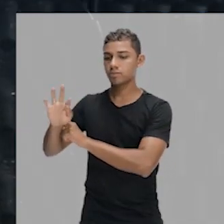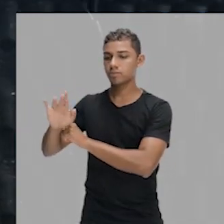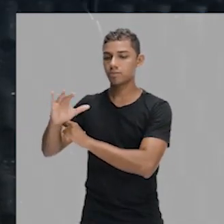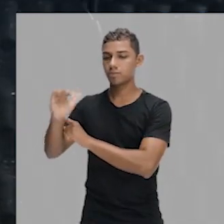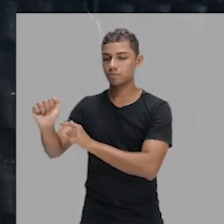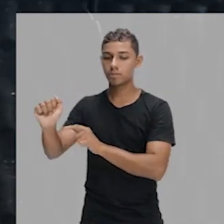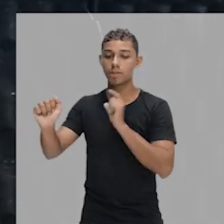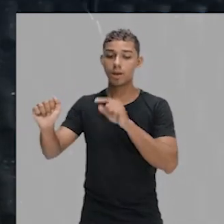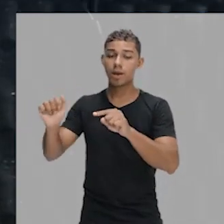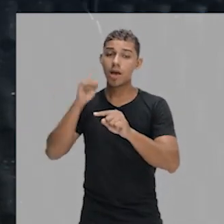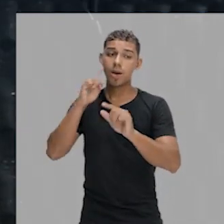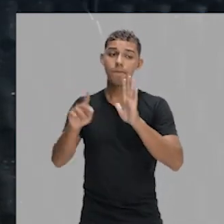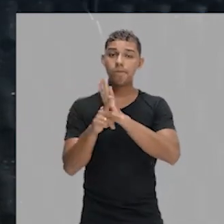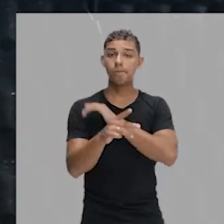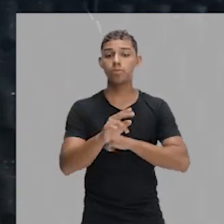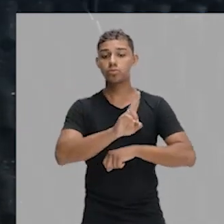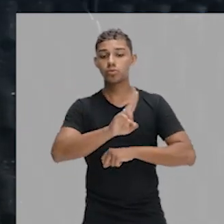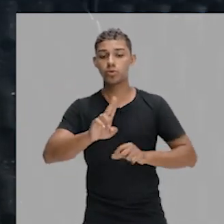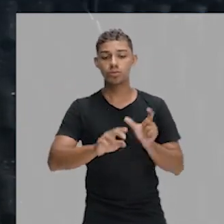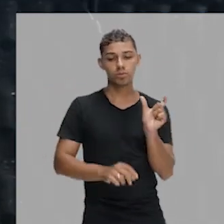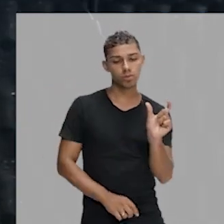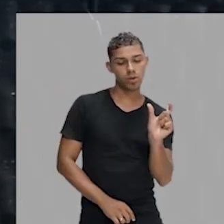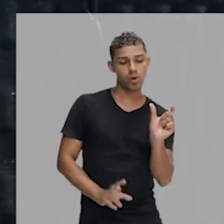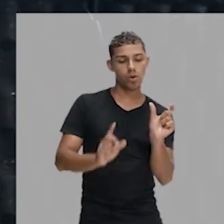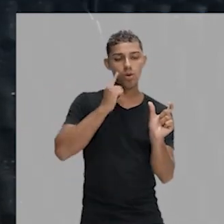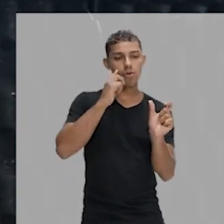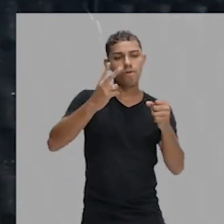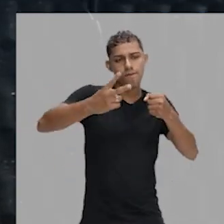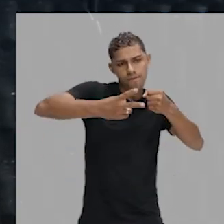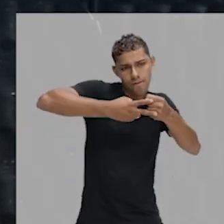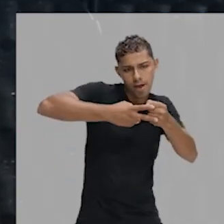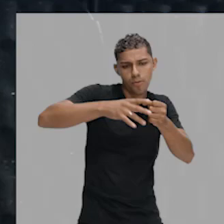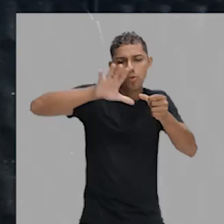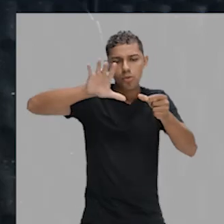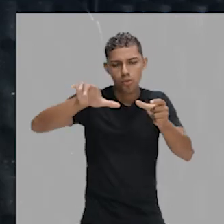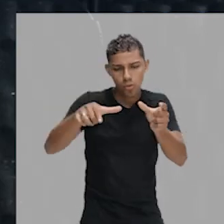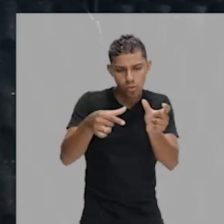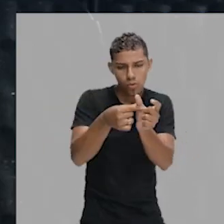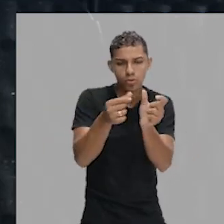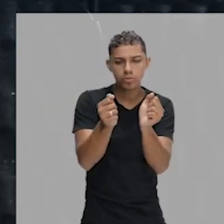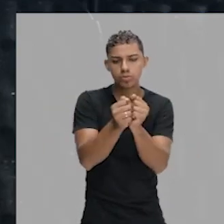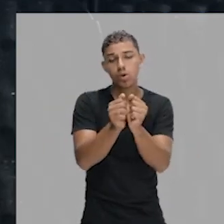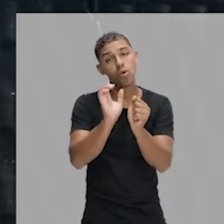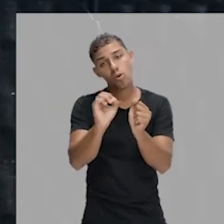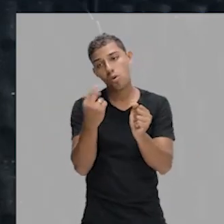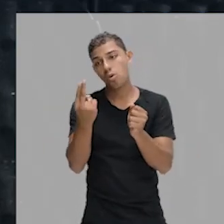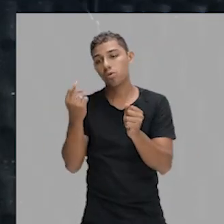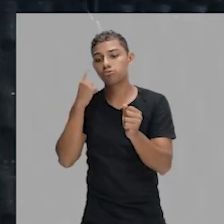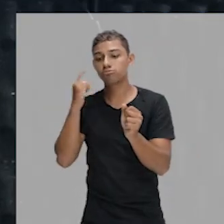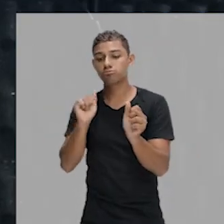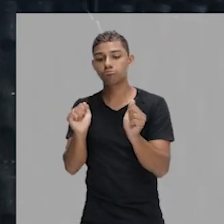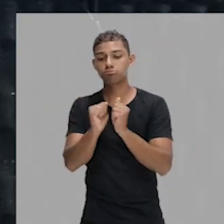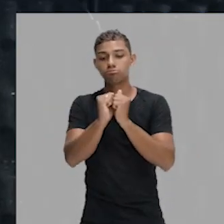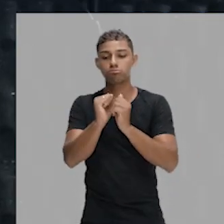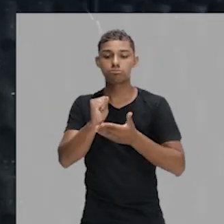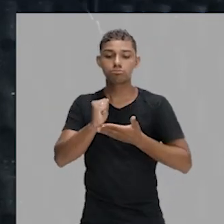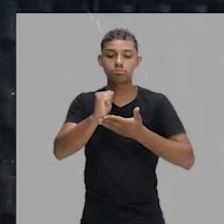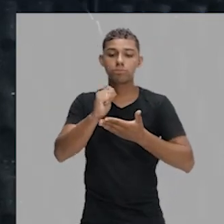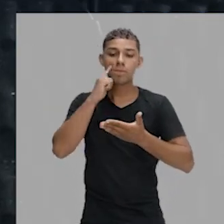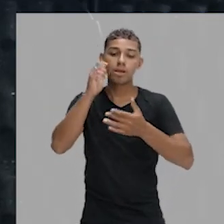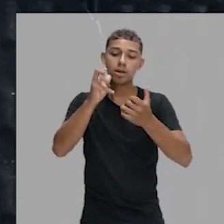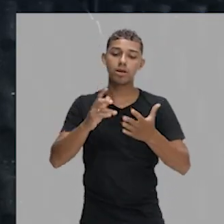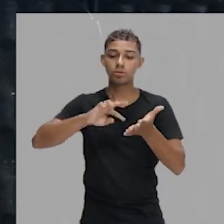primeiro, pelo próprio nome, auxiliary verbs ou helping verbs. Algumas gramáticas trazem esse nome de helping,